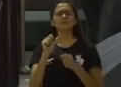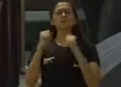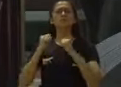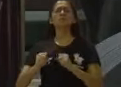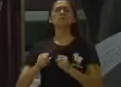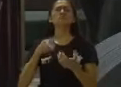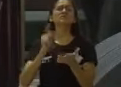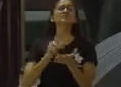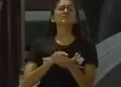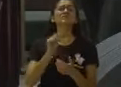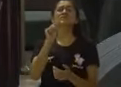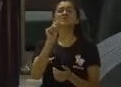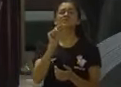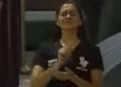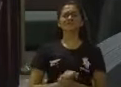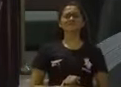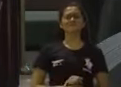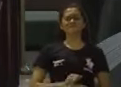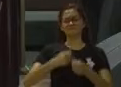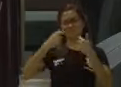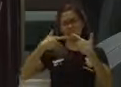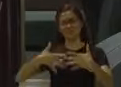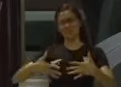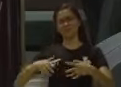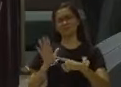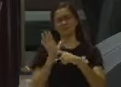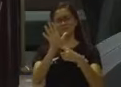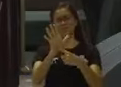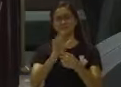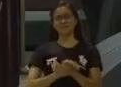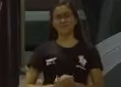em Cristo? Eu vou lhe dizer,